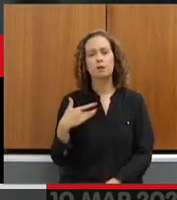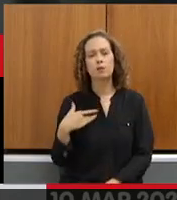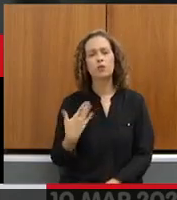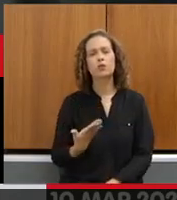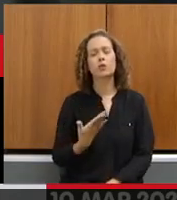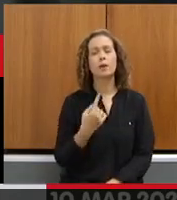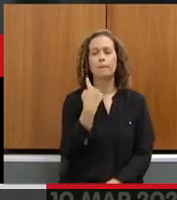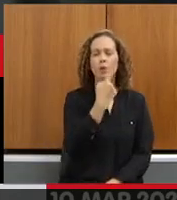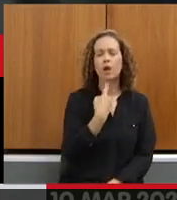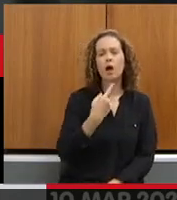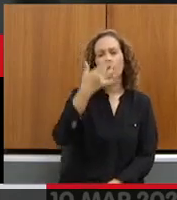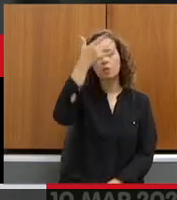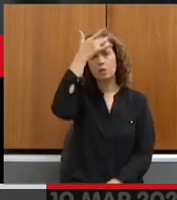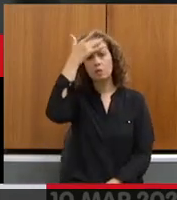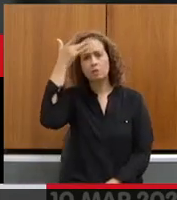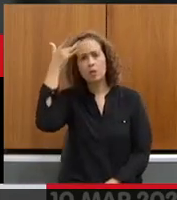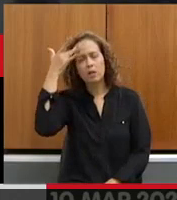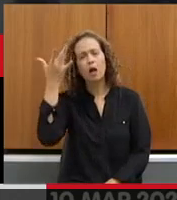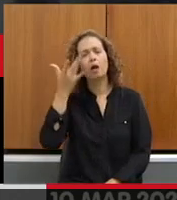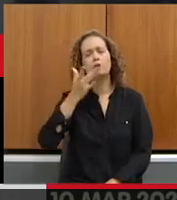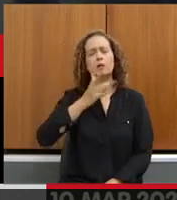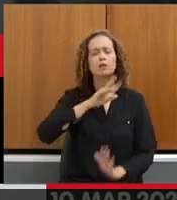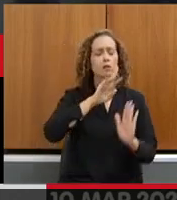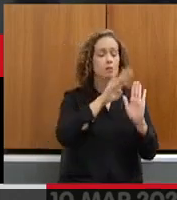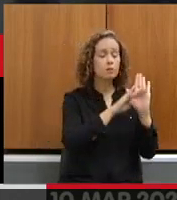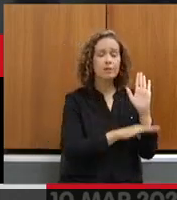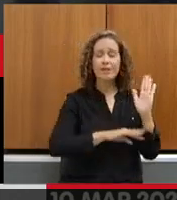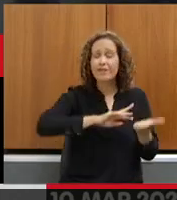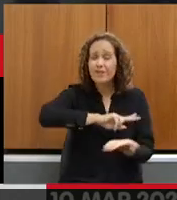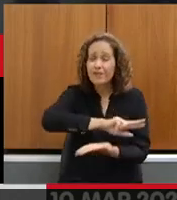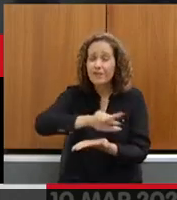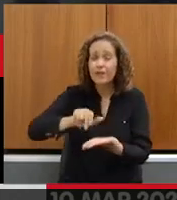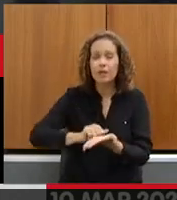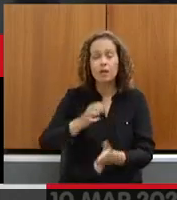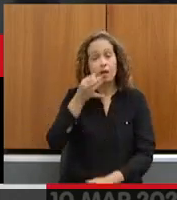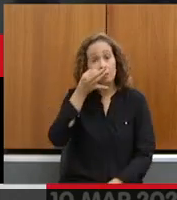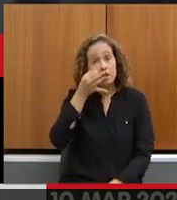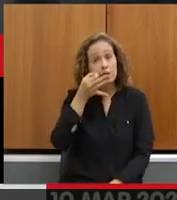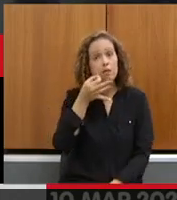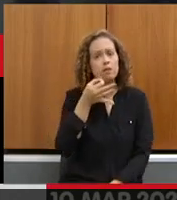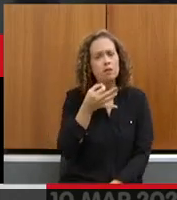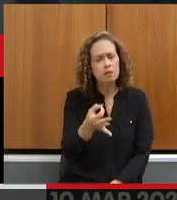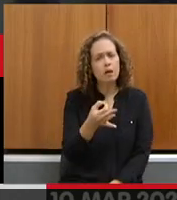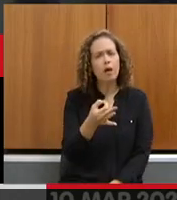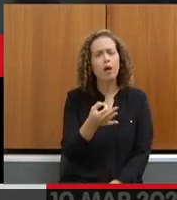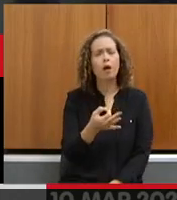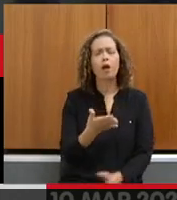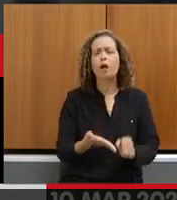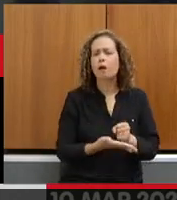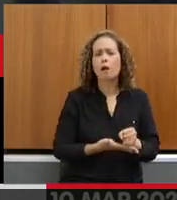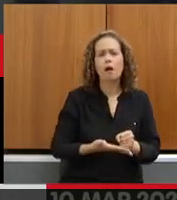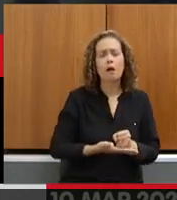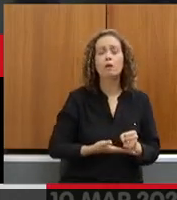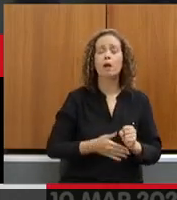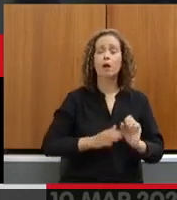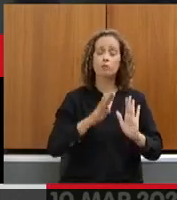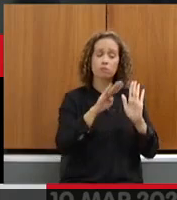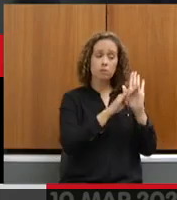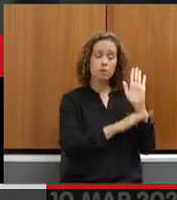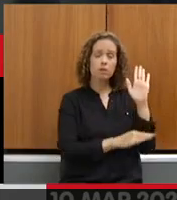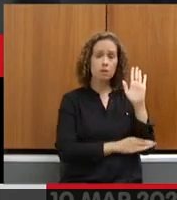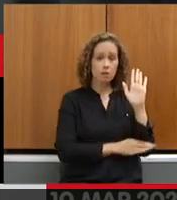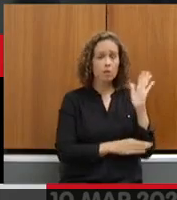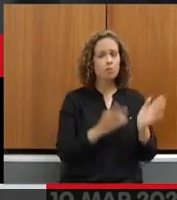prevenção de saúde vários outros programas que eu tenho uma ideia atenção primária é um programa regular da